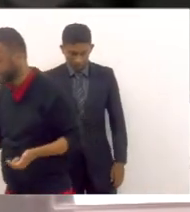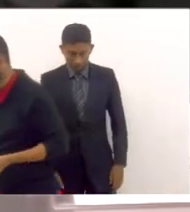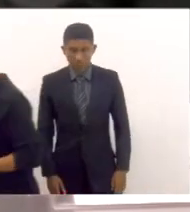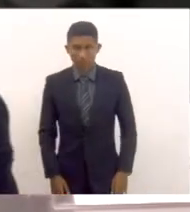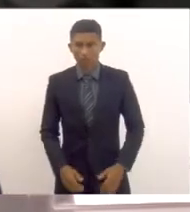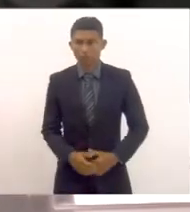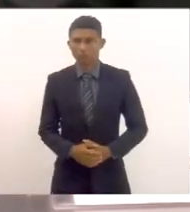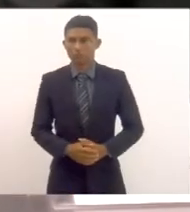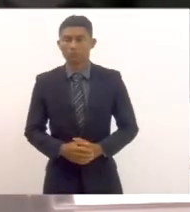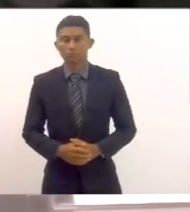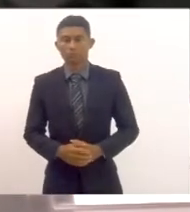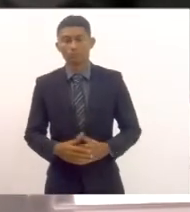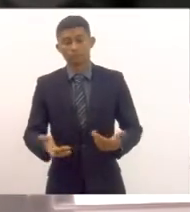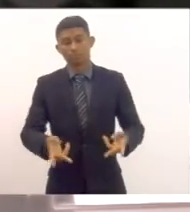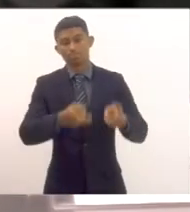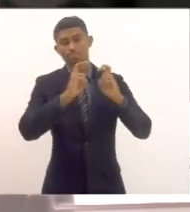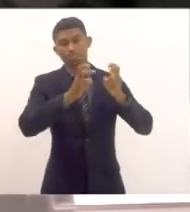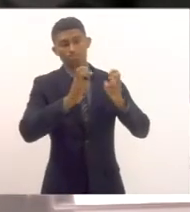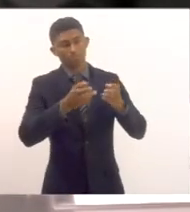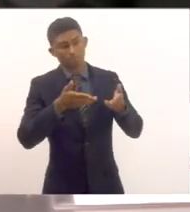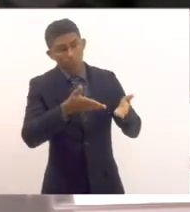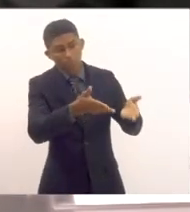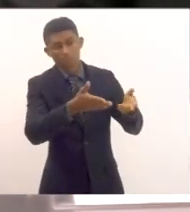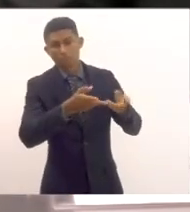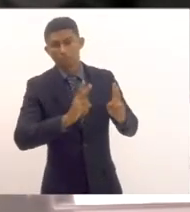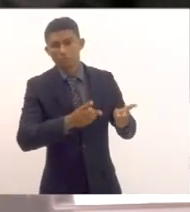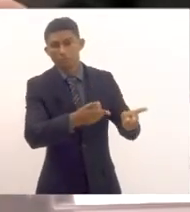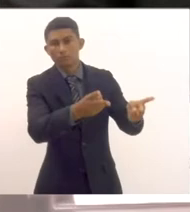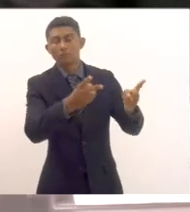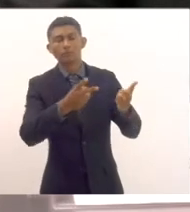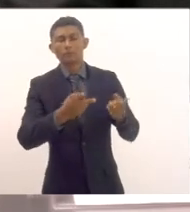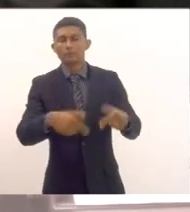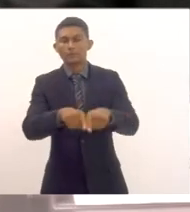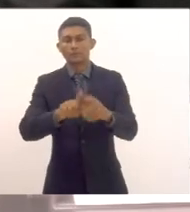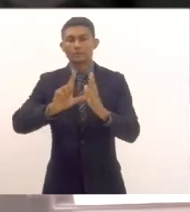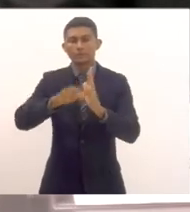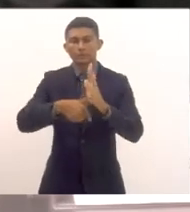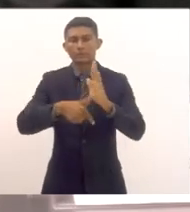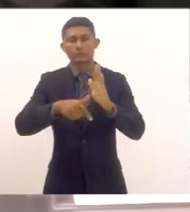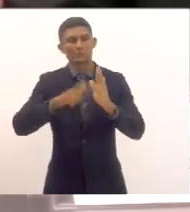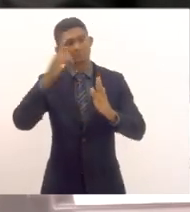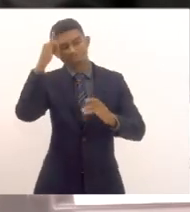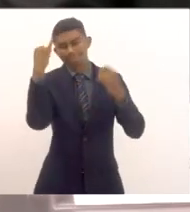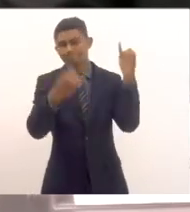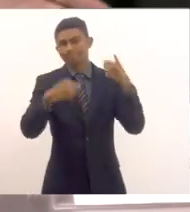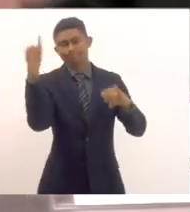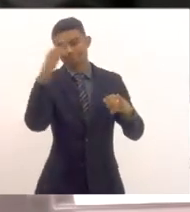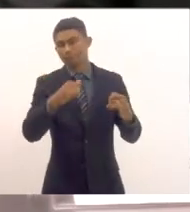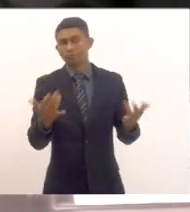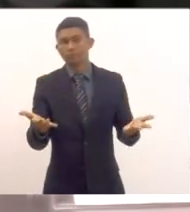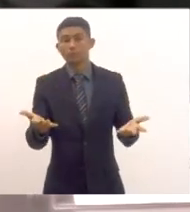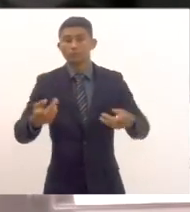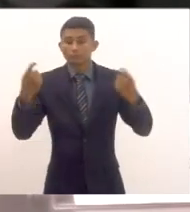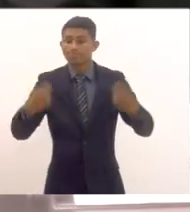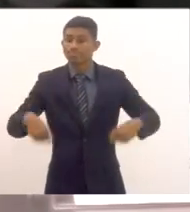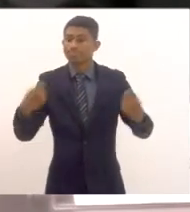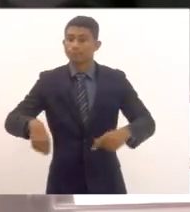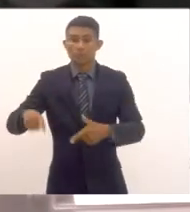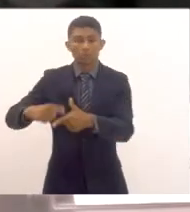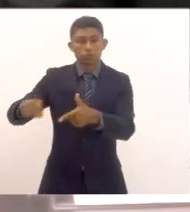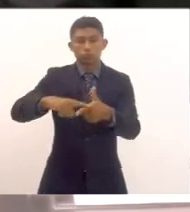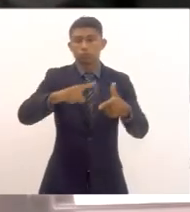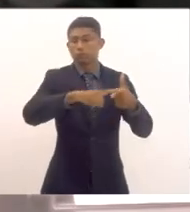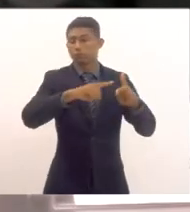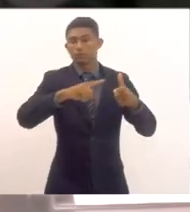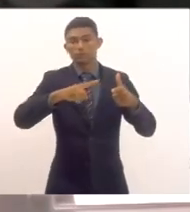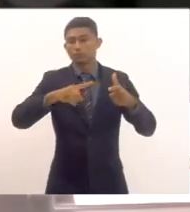os três poderá funcionar sem os atrasos decorrentes da revista Cristina multicabos E ai que encontrar uma saída né